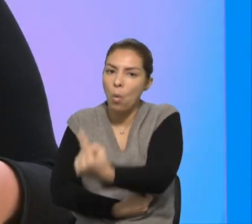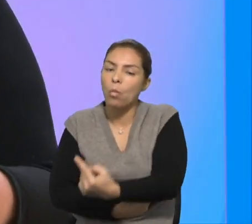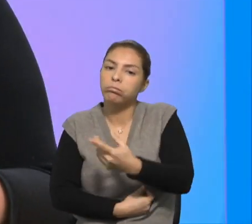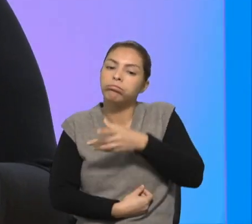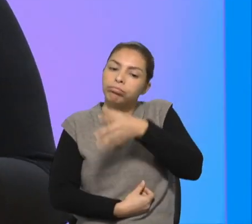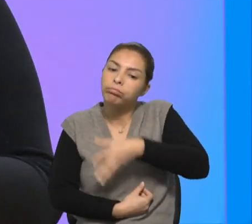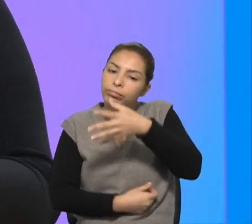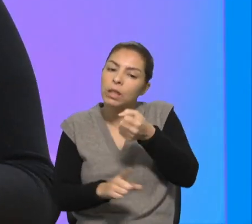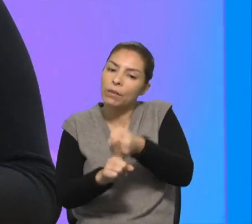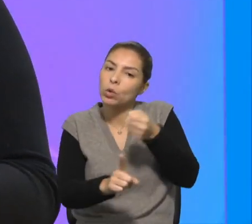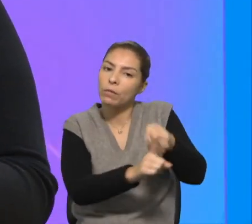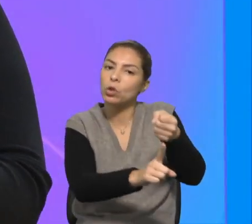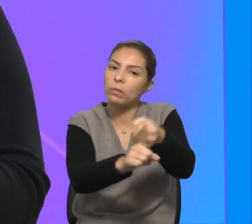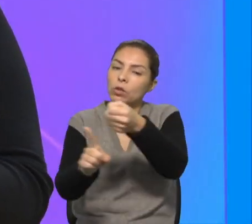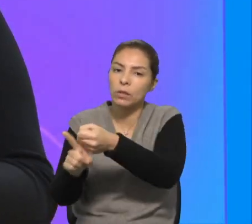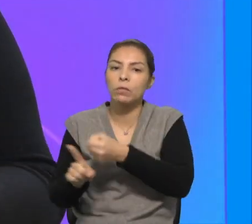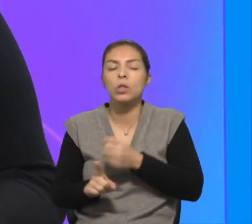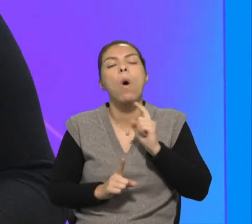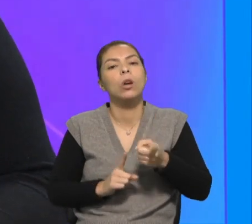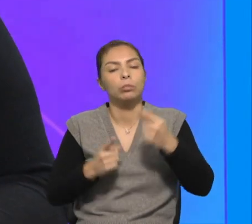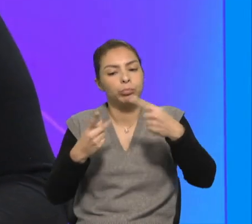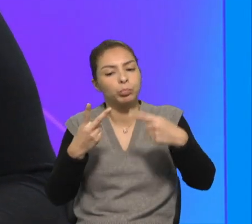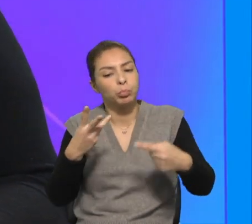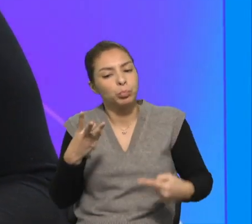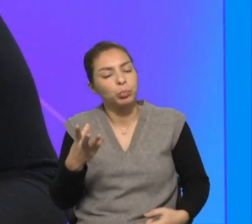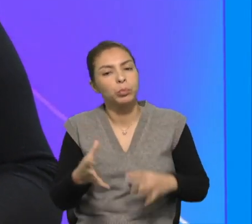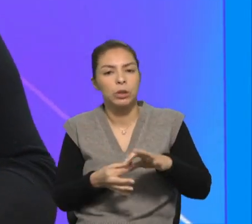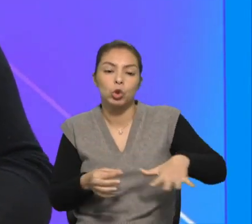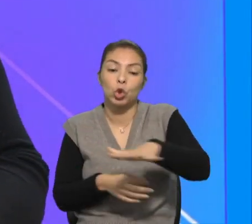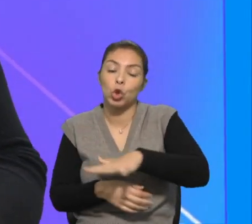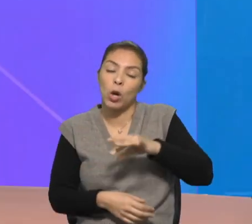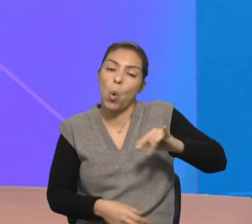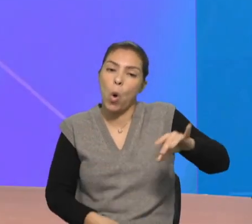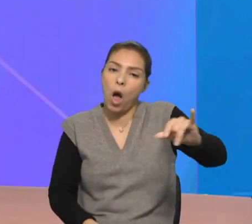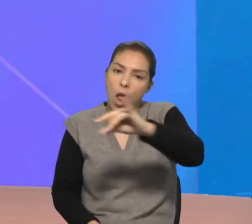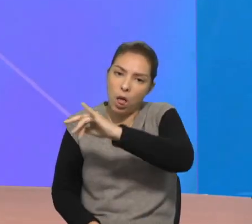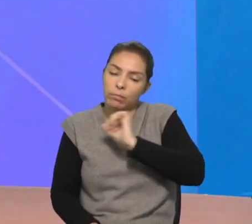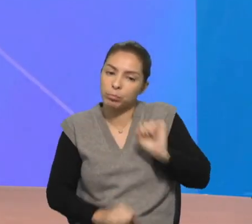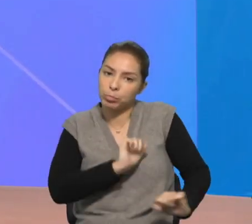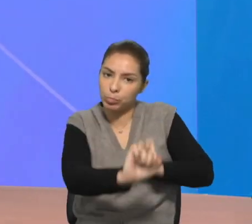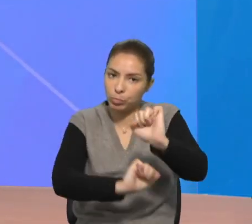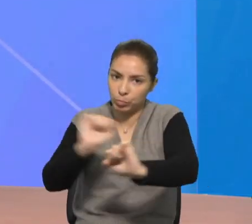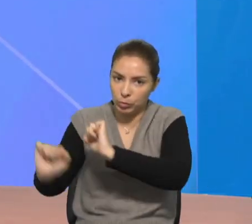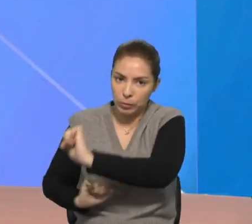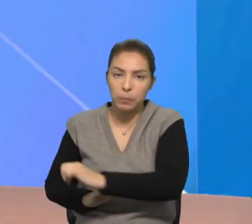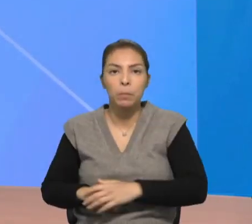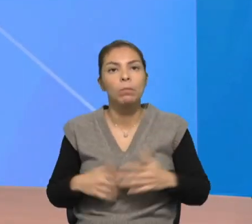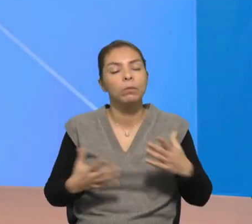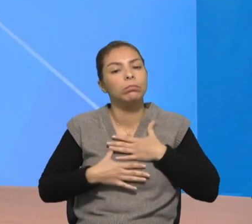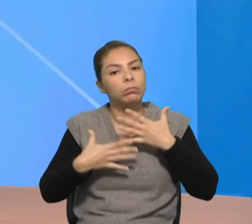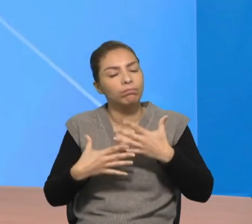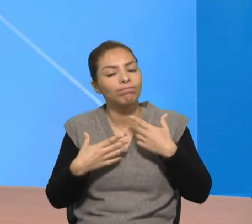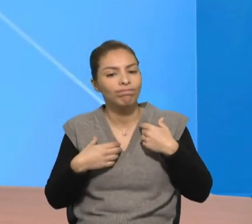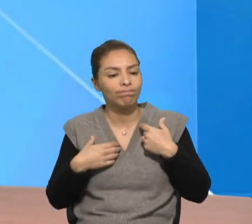vamos efetivamente concretizar em cada uma das realidades locais. Pergunto-te se entre a vontade expressa de muitos